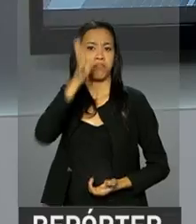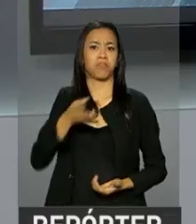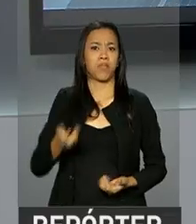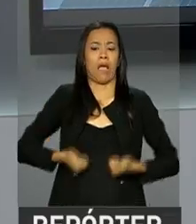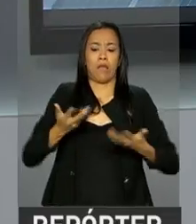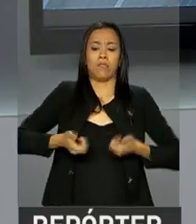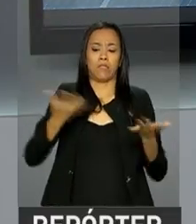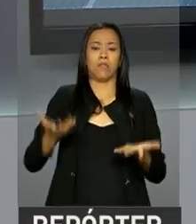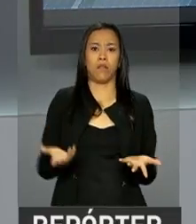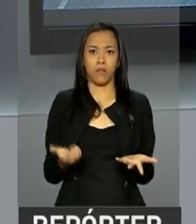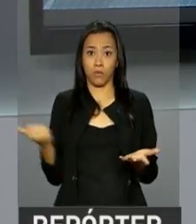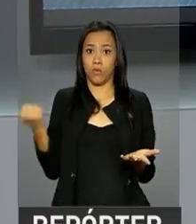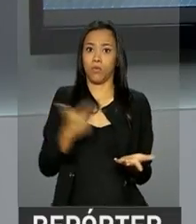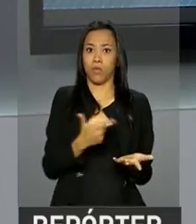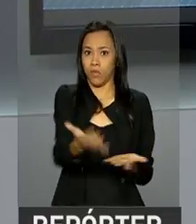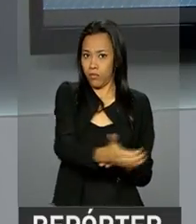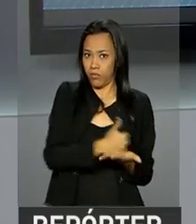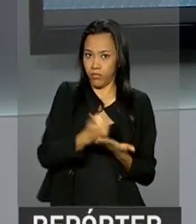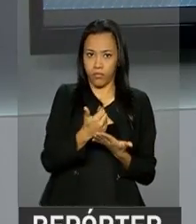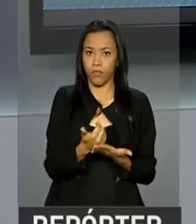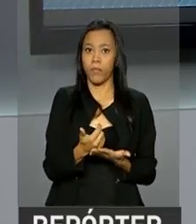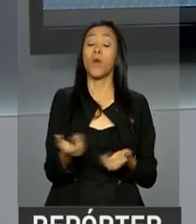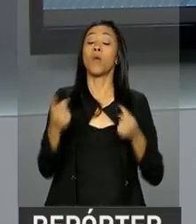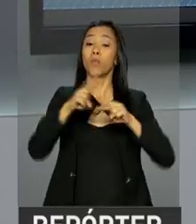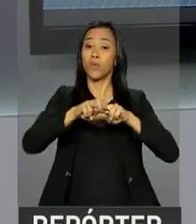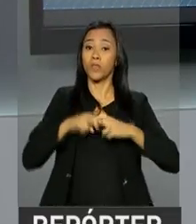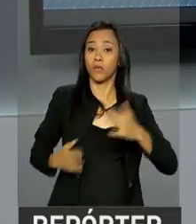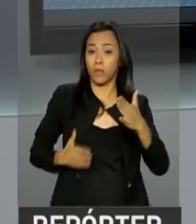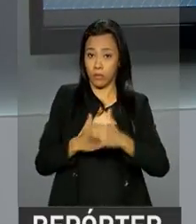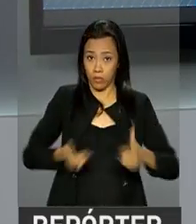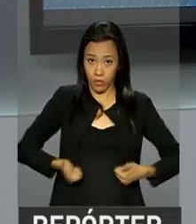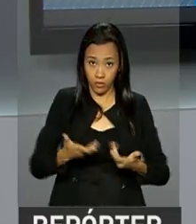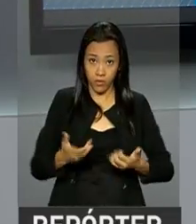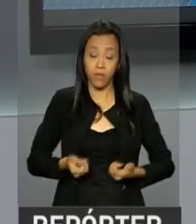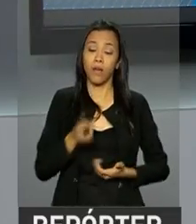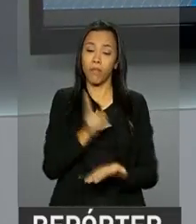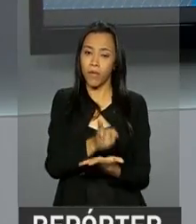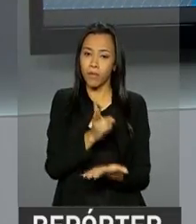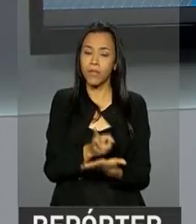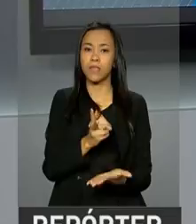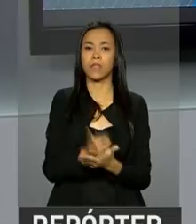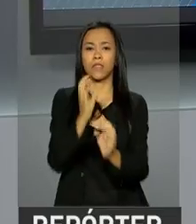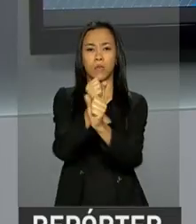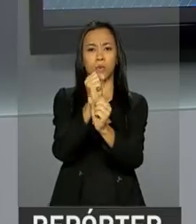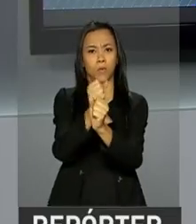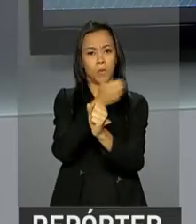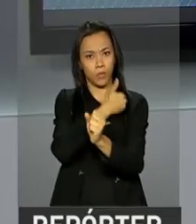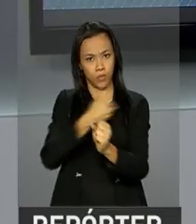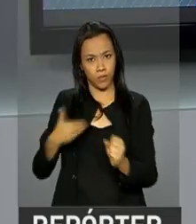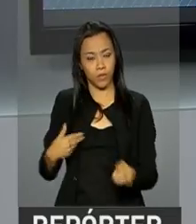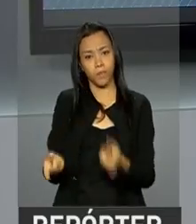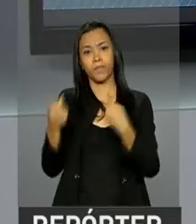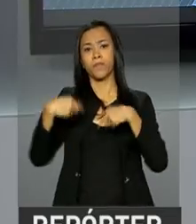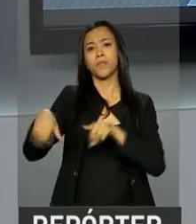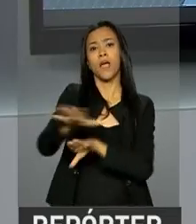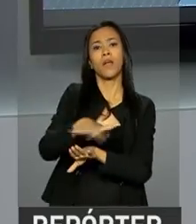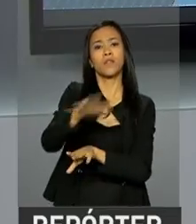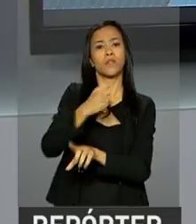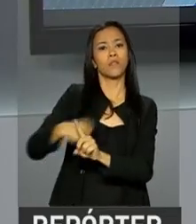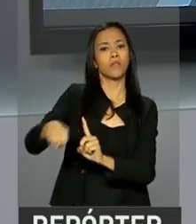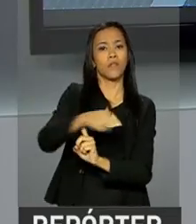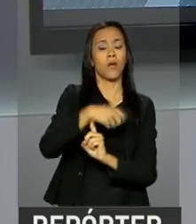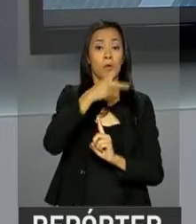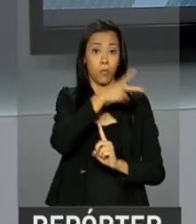mais do que se ganha por isso o teto dos gastos vai permitir a estabilização das contas públicas na área social o presidente ressaltou